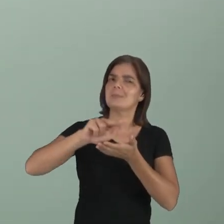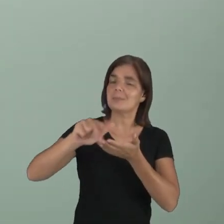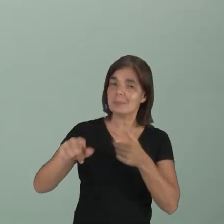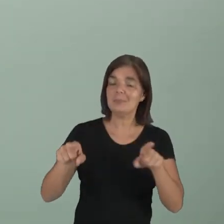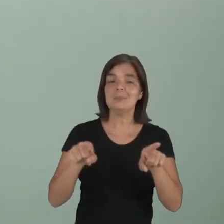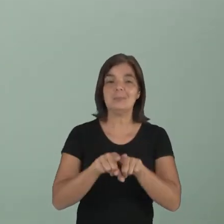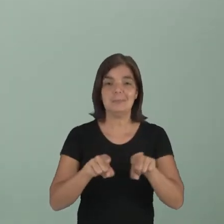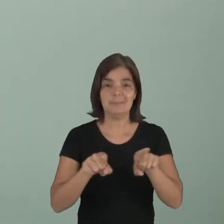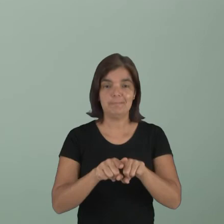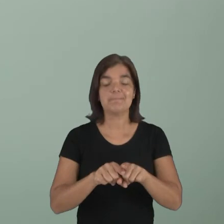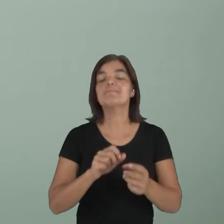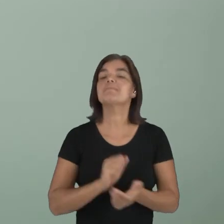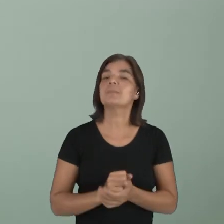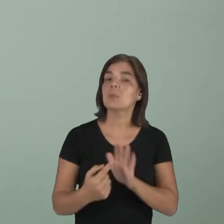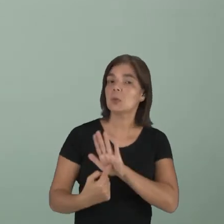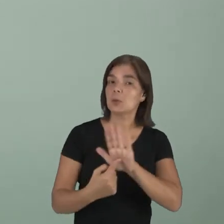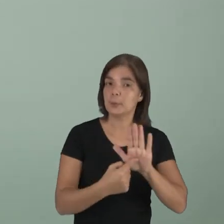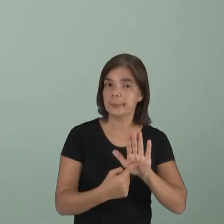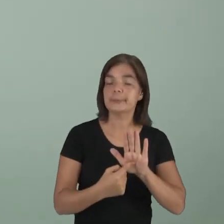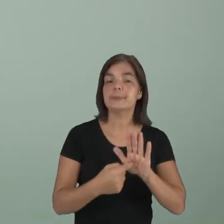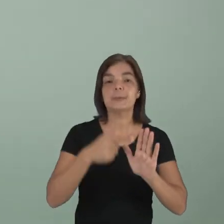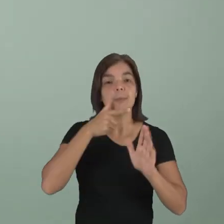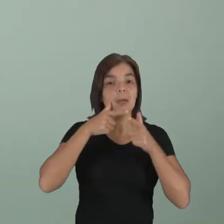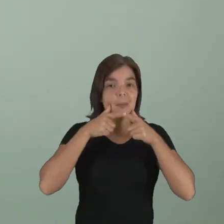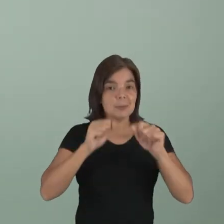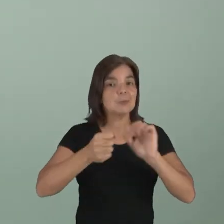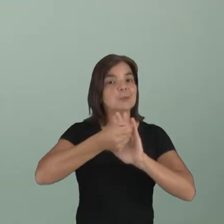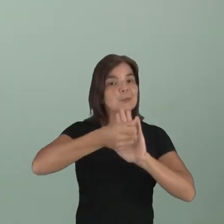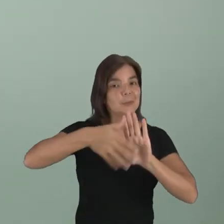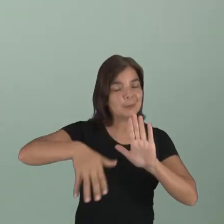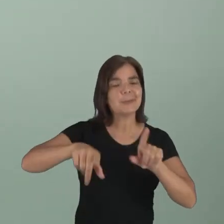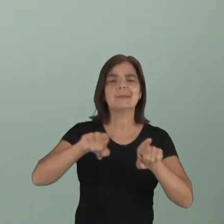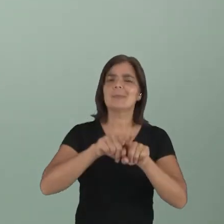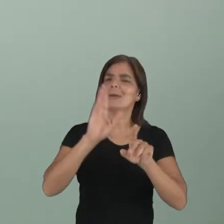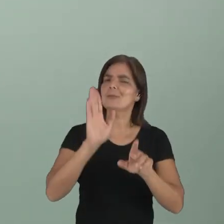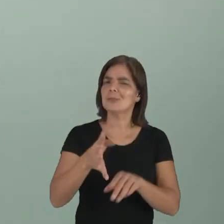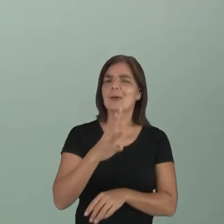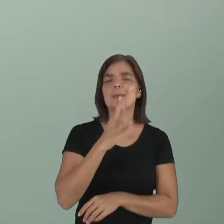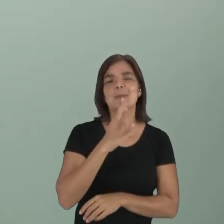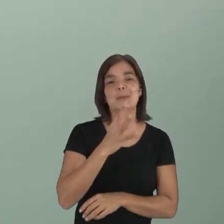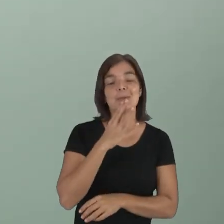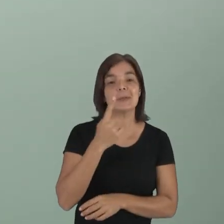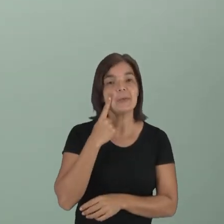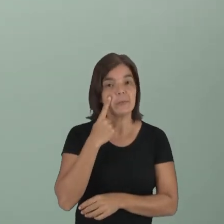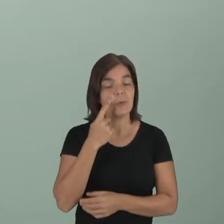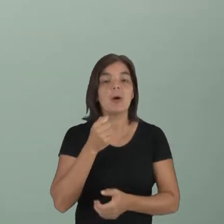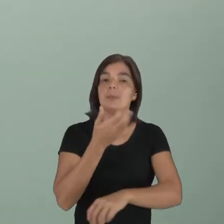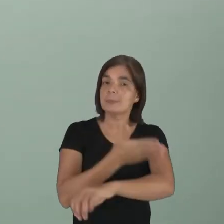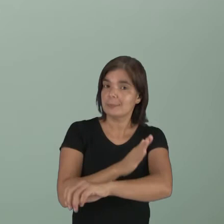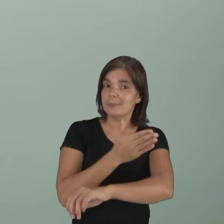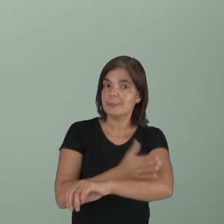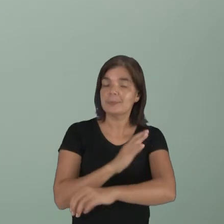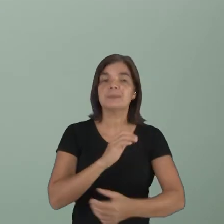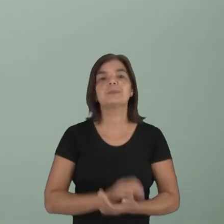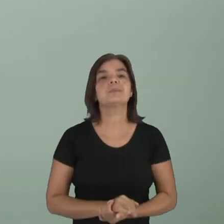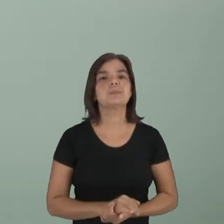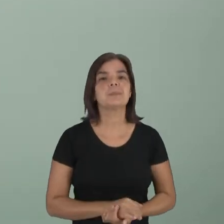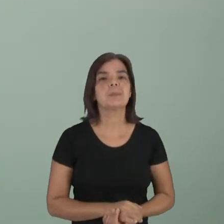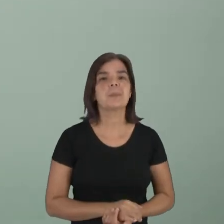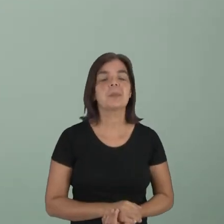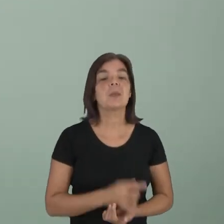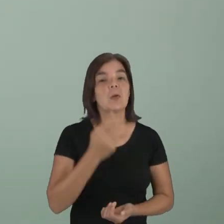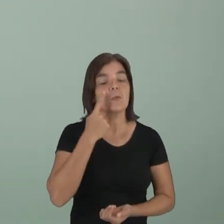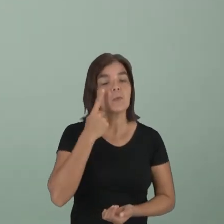mais recursos expressivos, mais figuras de linguagem, mas já conhecendo essas, vamos exercitar?